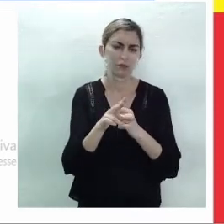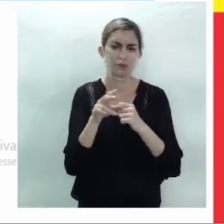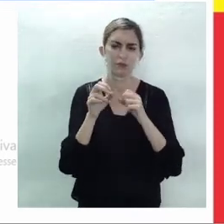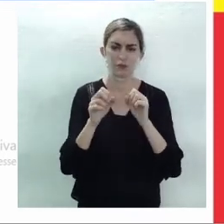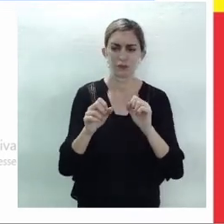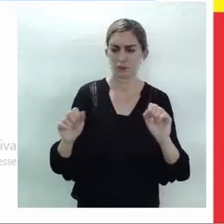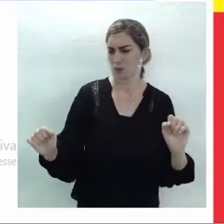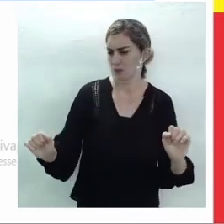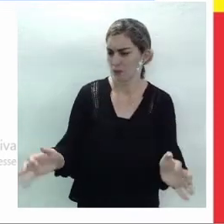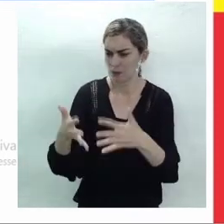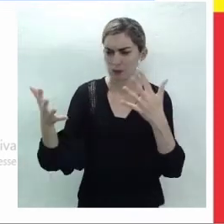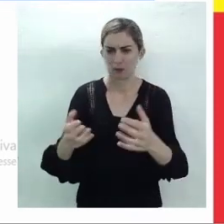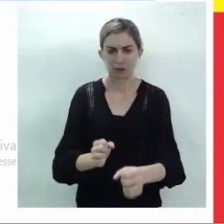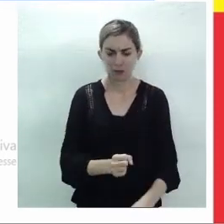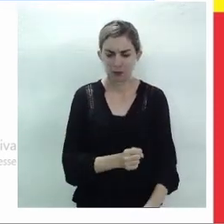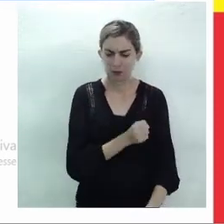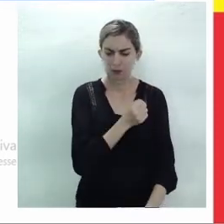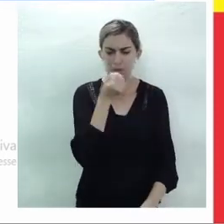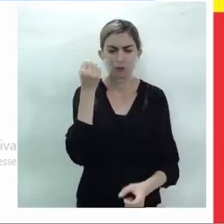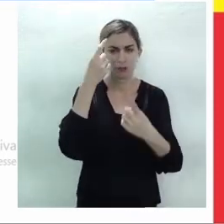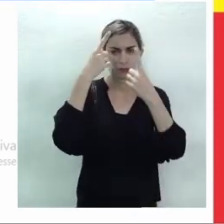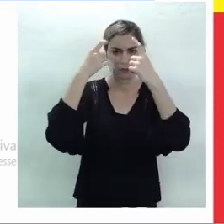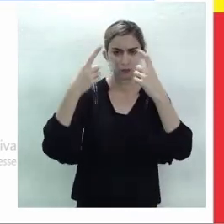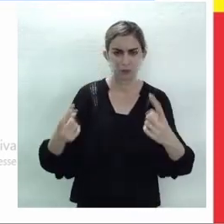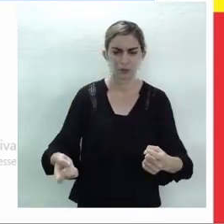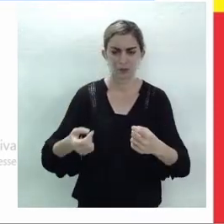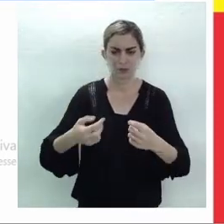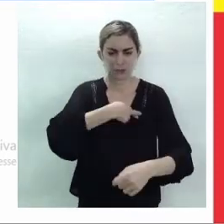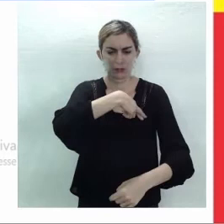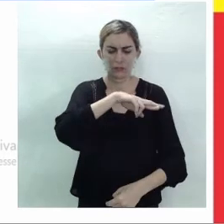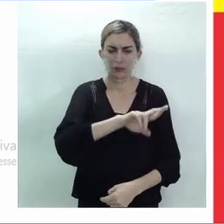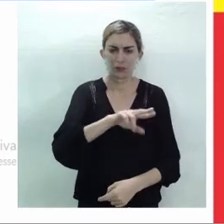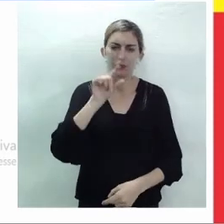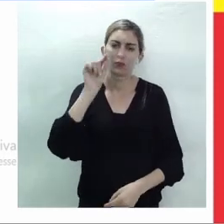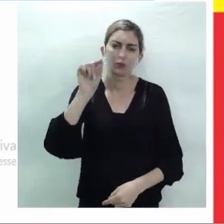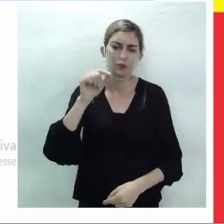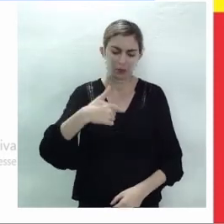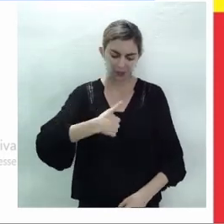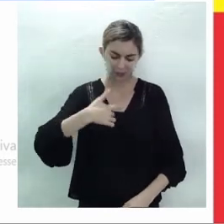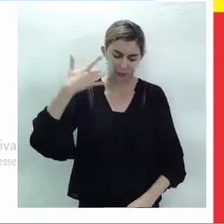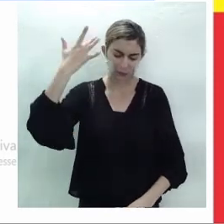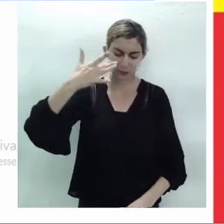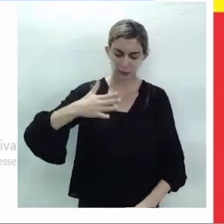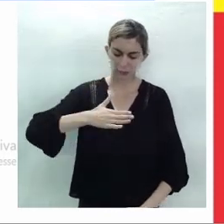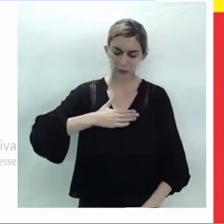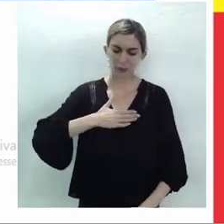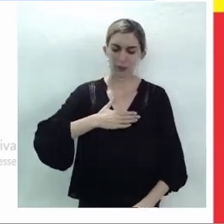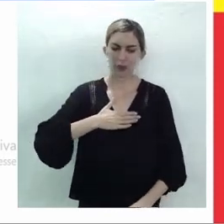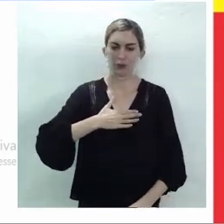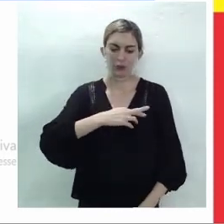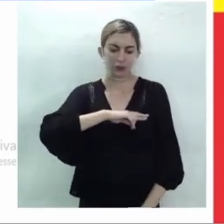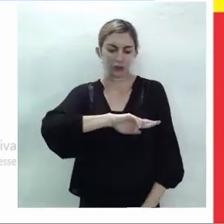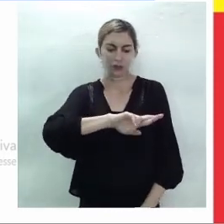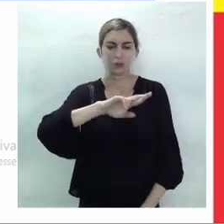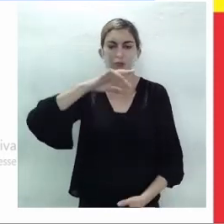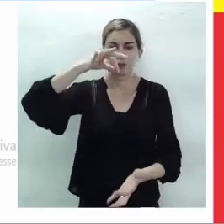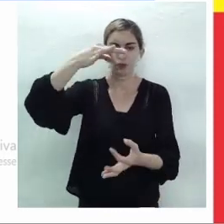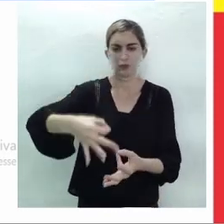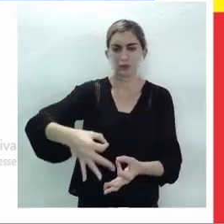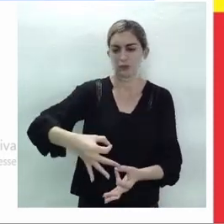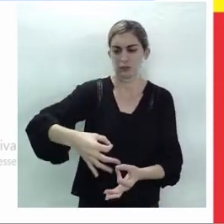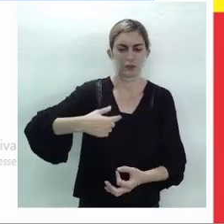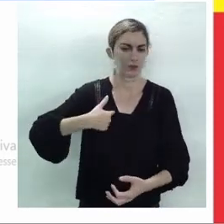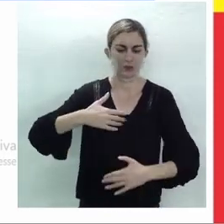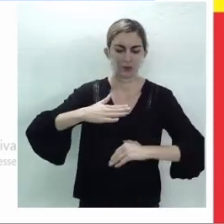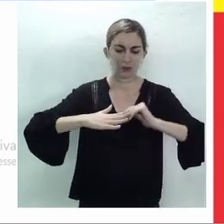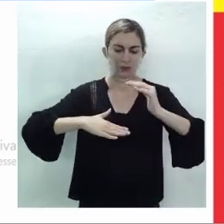para incitar o ódio e a violência religiosos. Ou seja, se eu acho que eu tenho a verdade absoluta, eu não